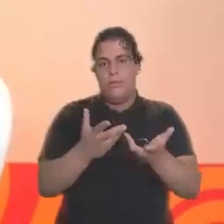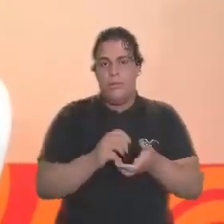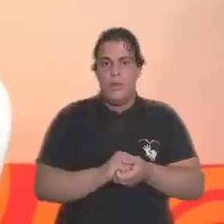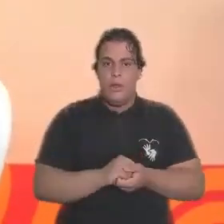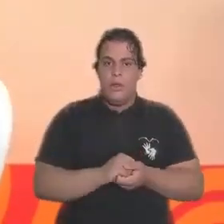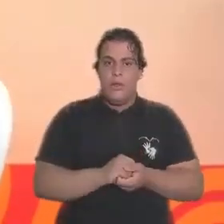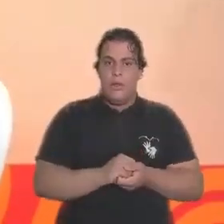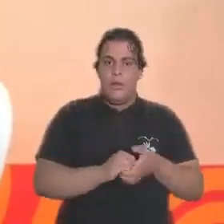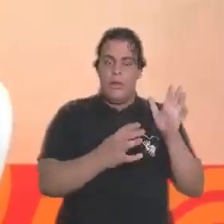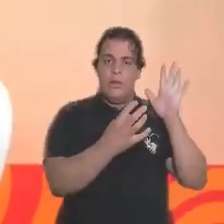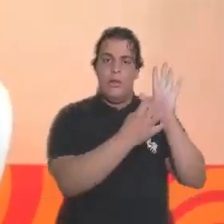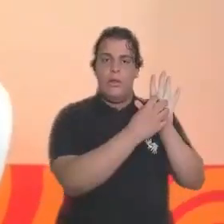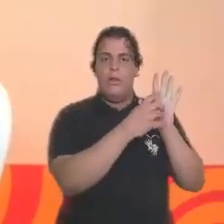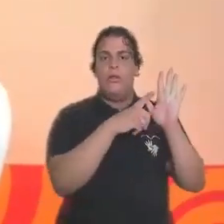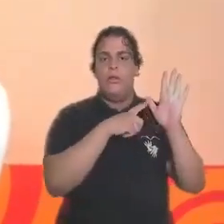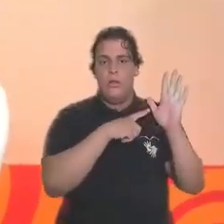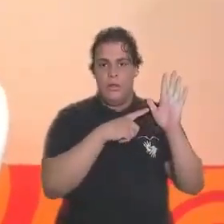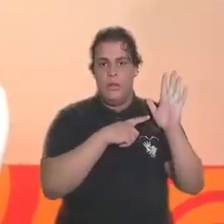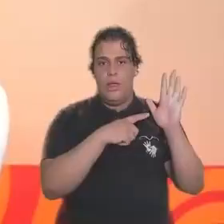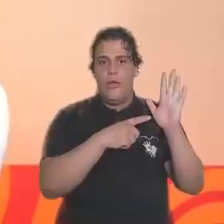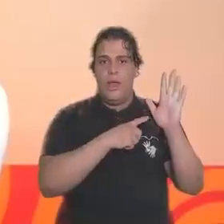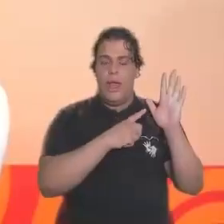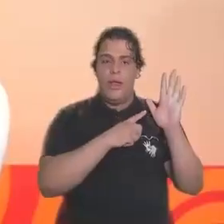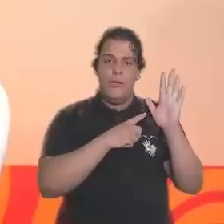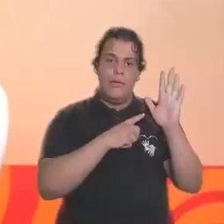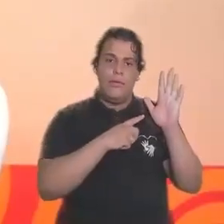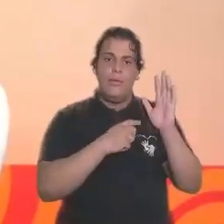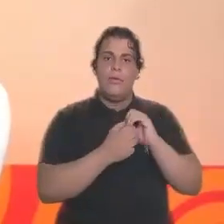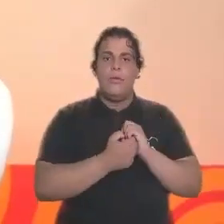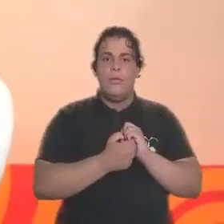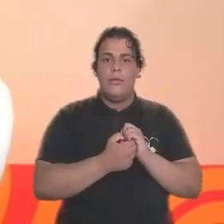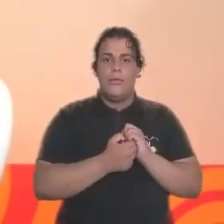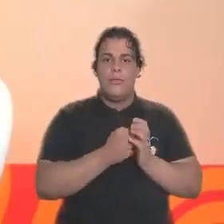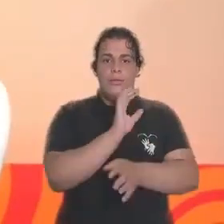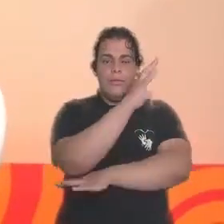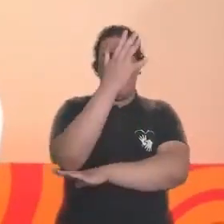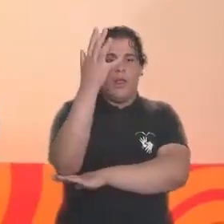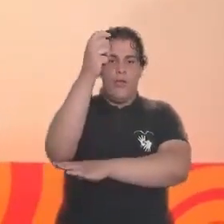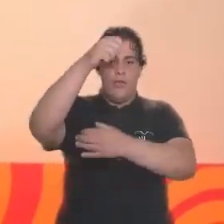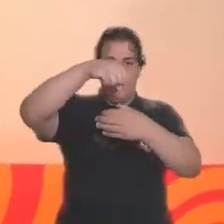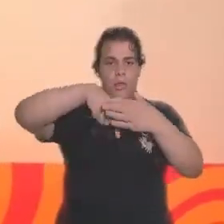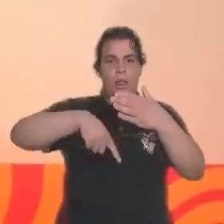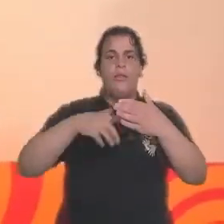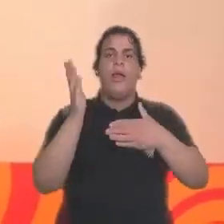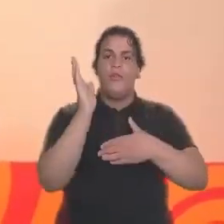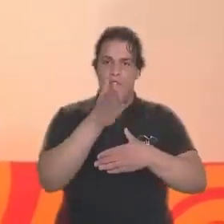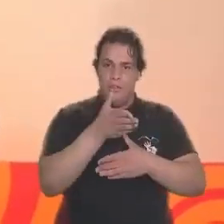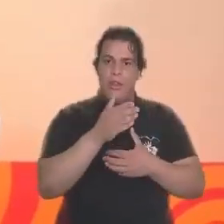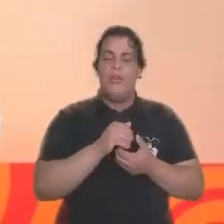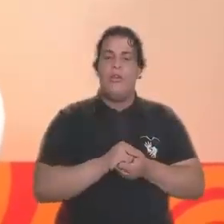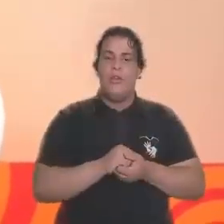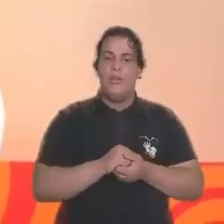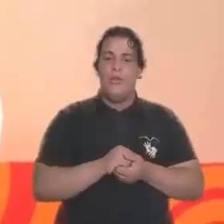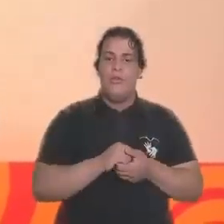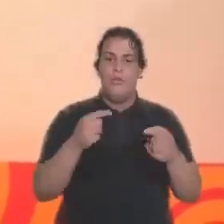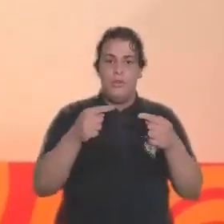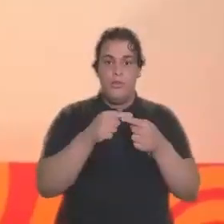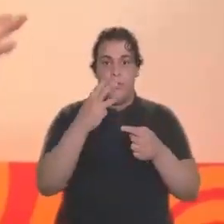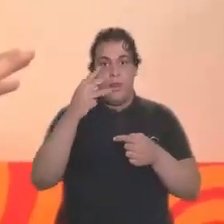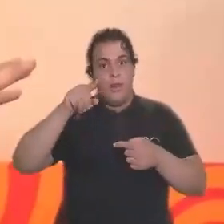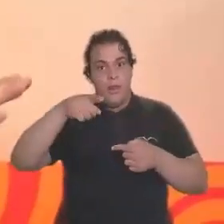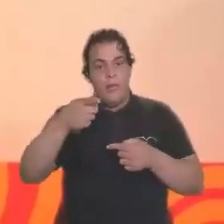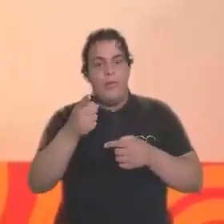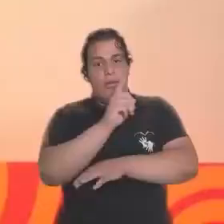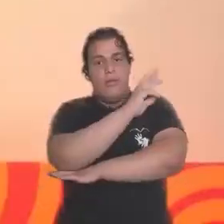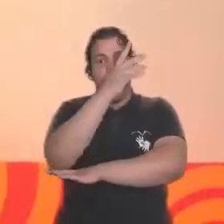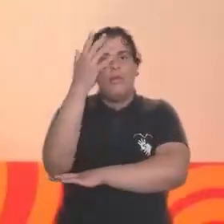telefone no QR Code já dá no link de solicitar uma árvore. E essas árvores já estão sendo plantadas. Então, a gente tem o objetivo de atingir 3.000 árvores. Se Deus